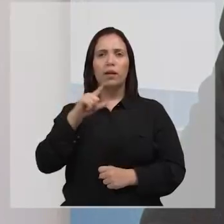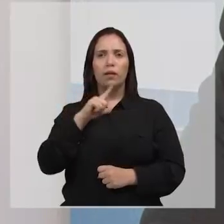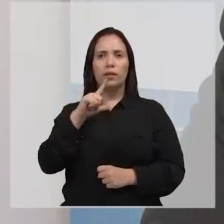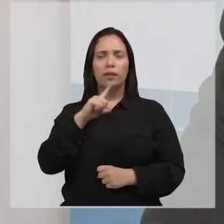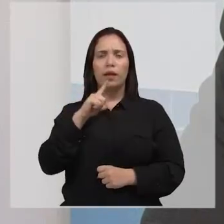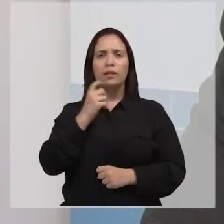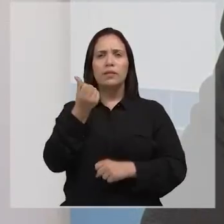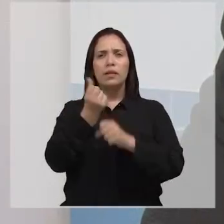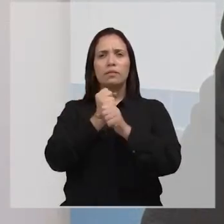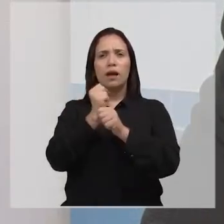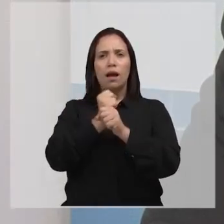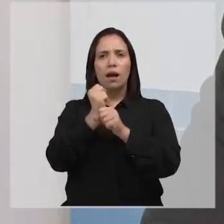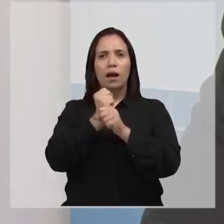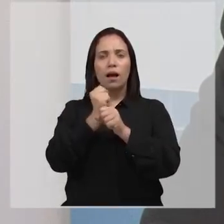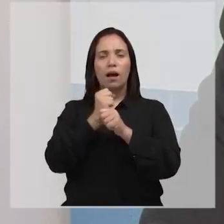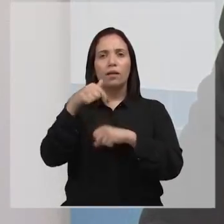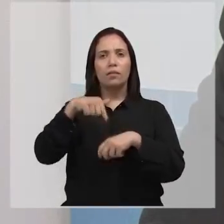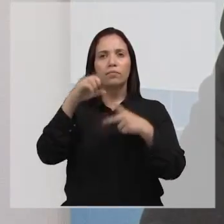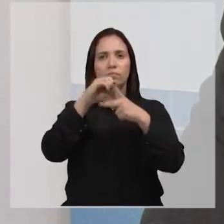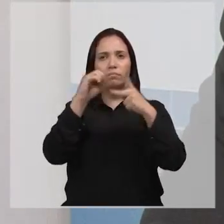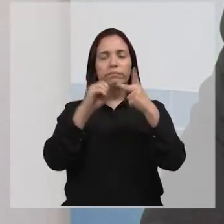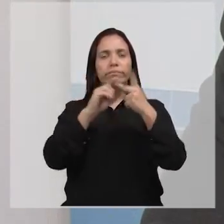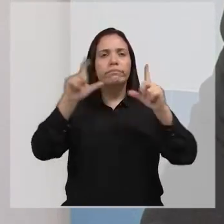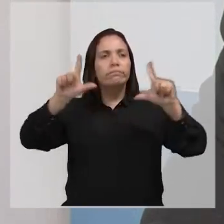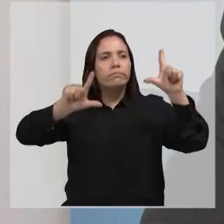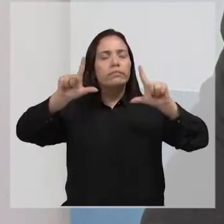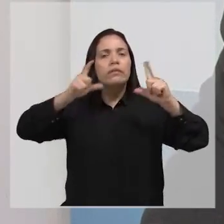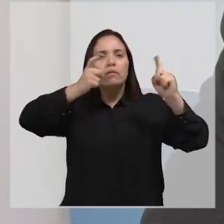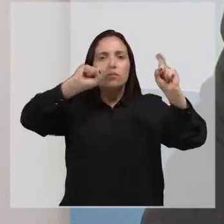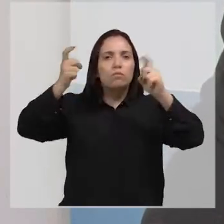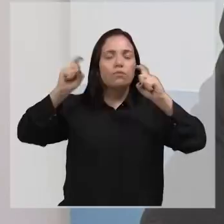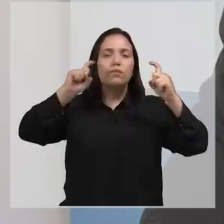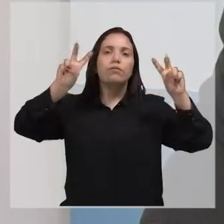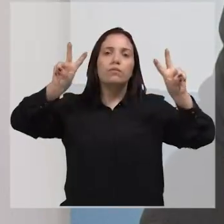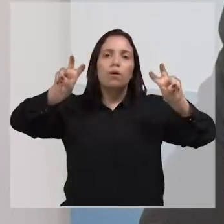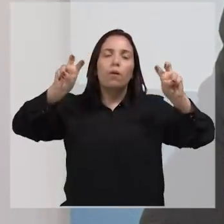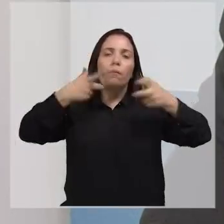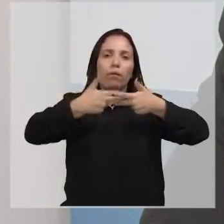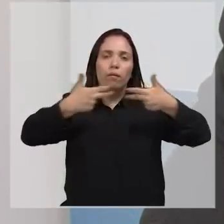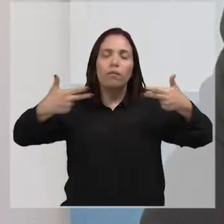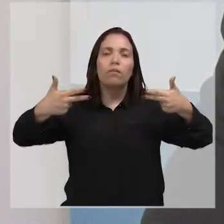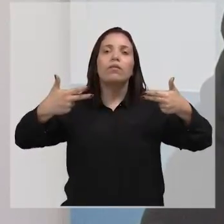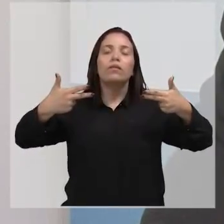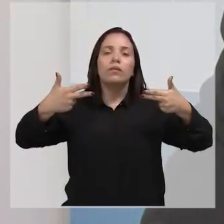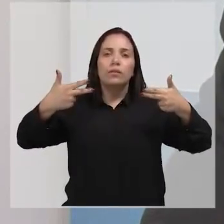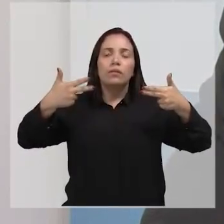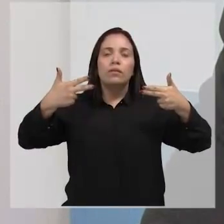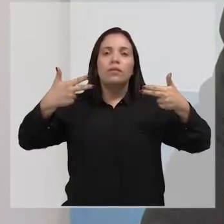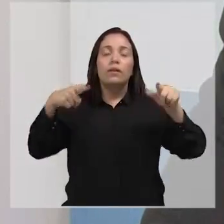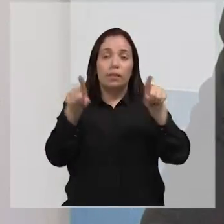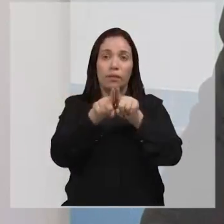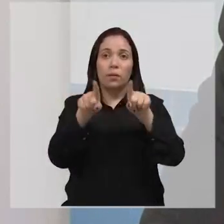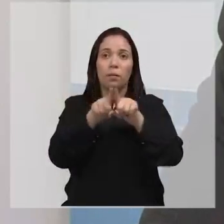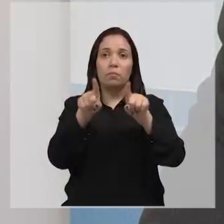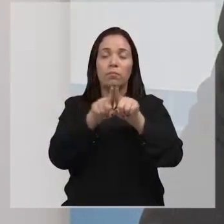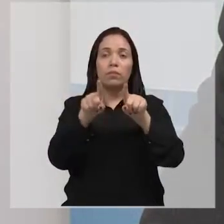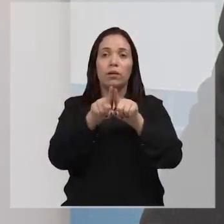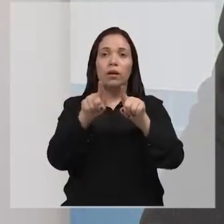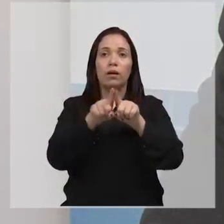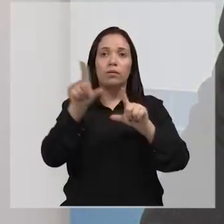ar, discutindo os assuntos importantes, discutindo os assuntos fundamentais da sua vida. Você assiste também o programa Pela Ordem